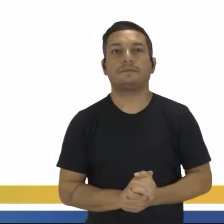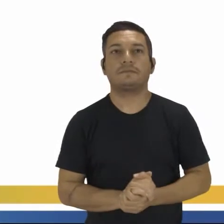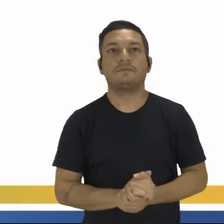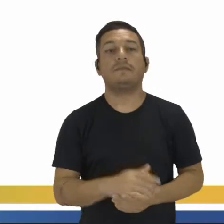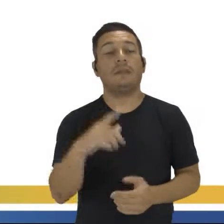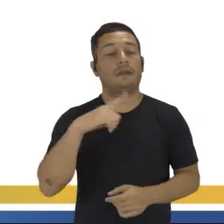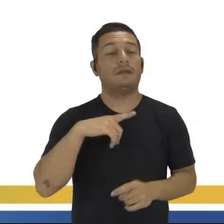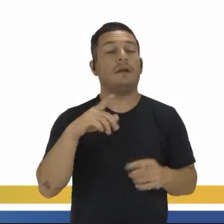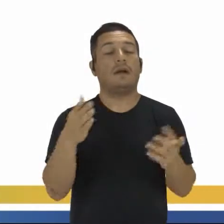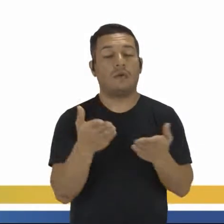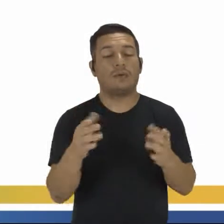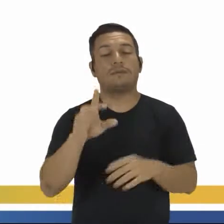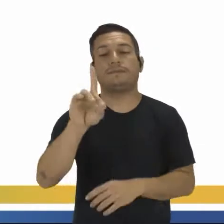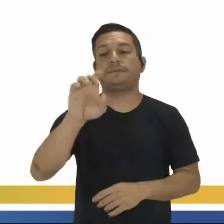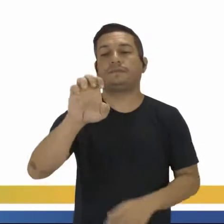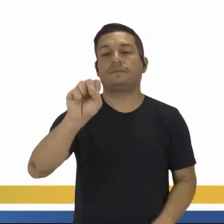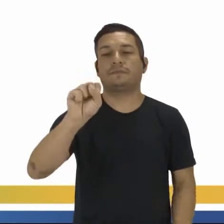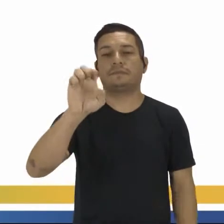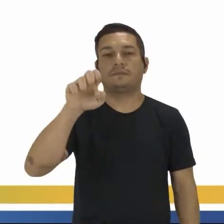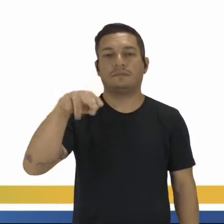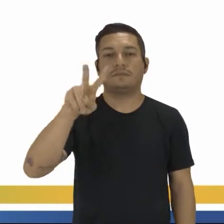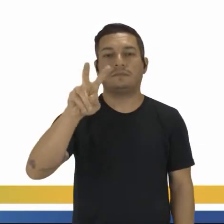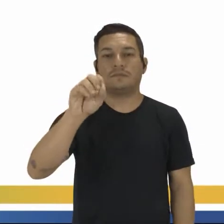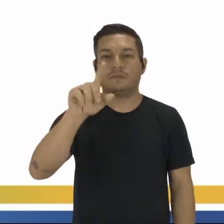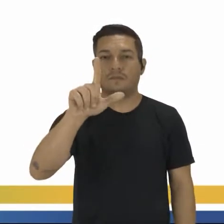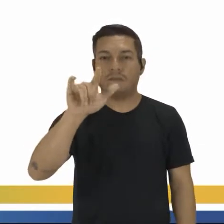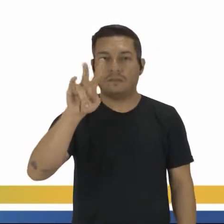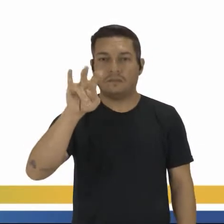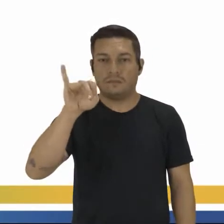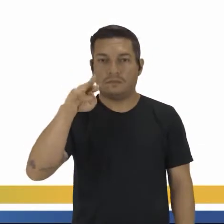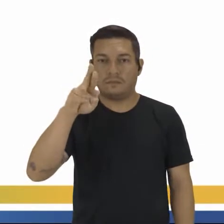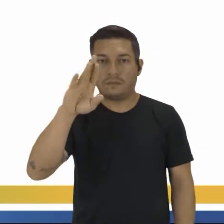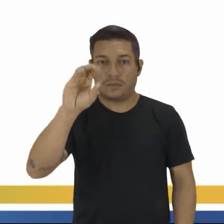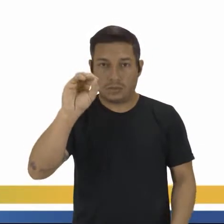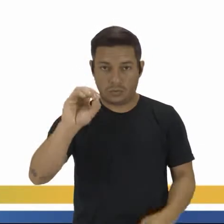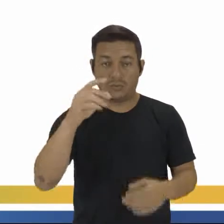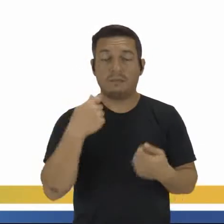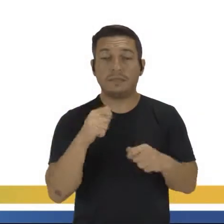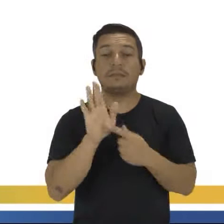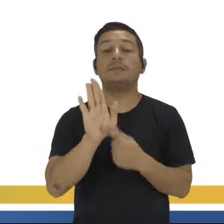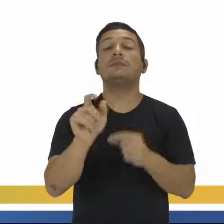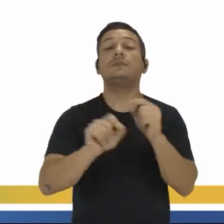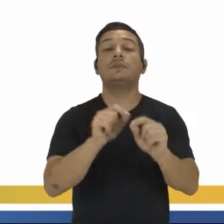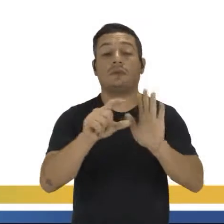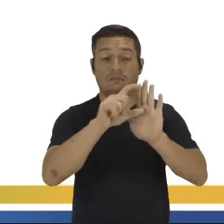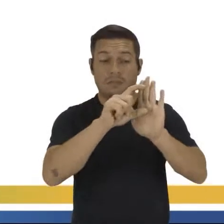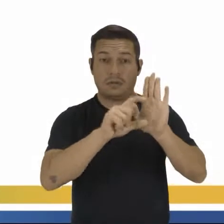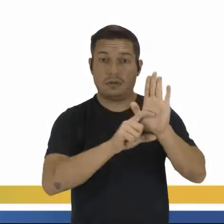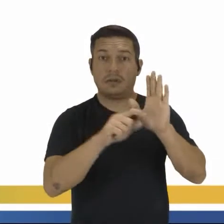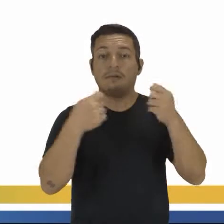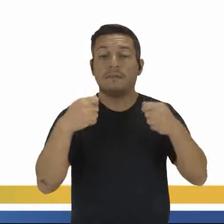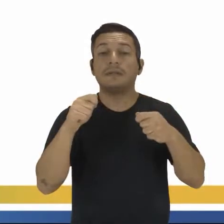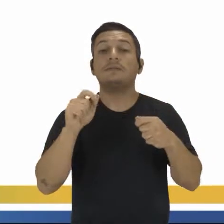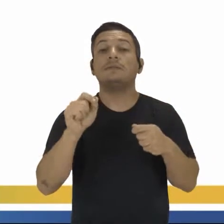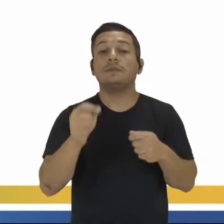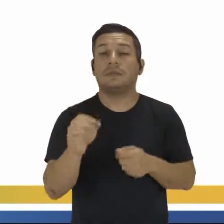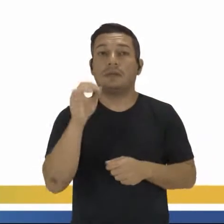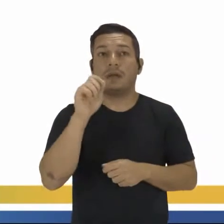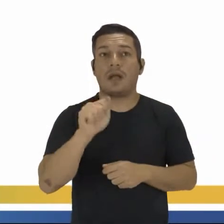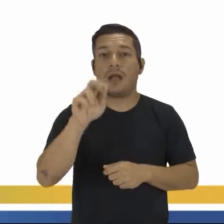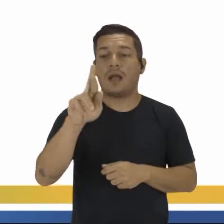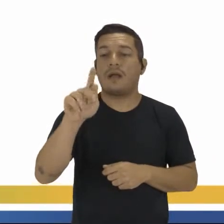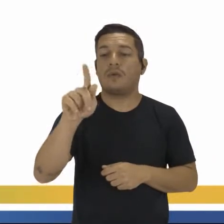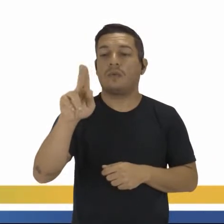Chegamos então ao desenvolvimento. O que é que o seu desenvolvimento deve apresentar? Os parágrafos de desenvolvimento devem apresentar argumentos